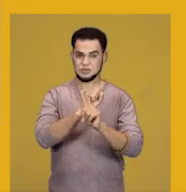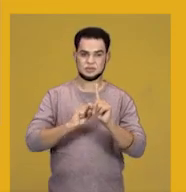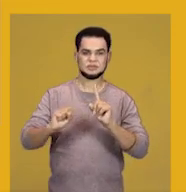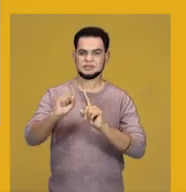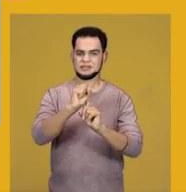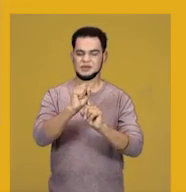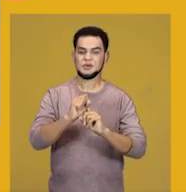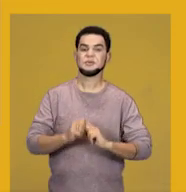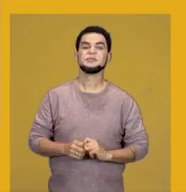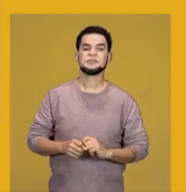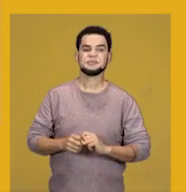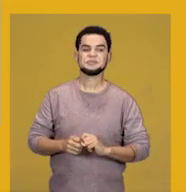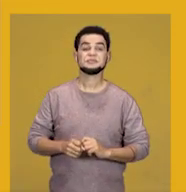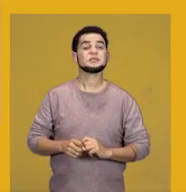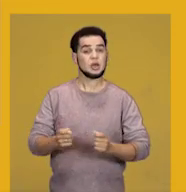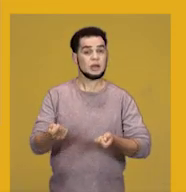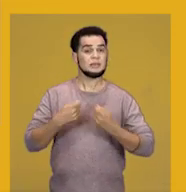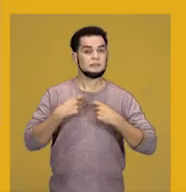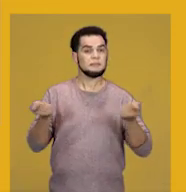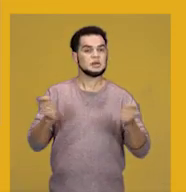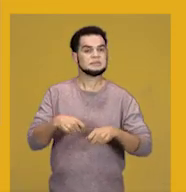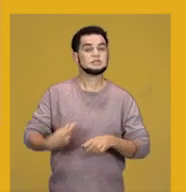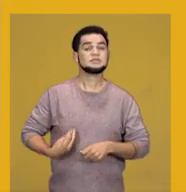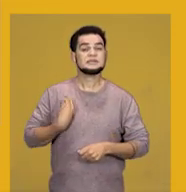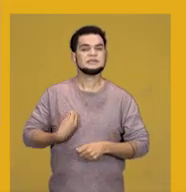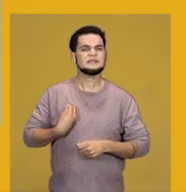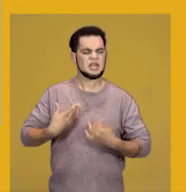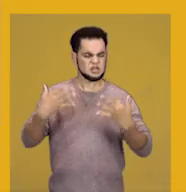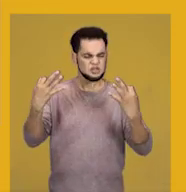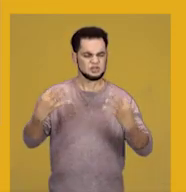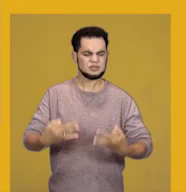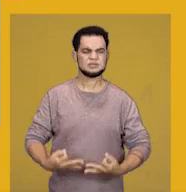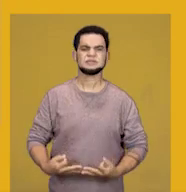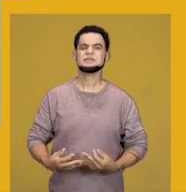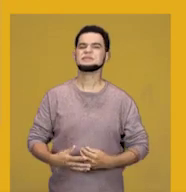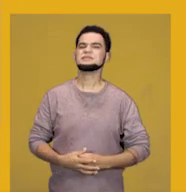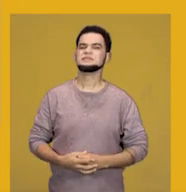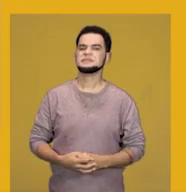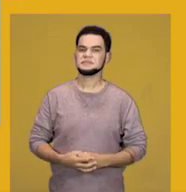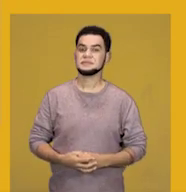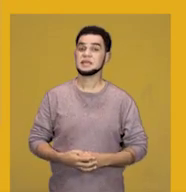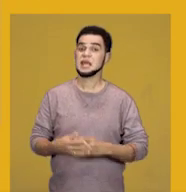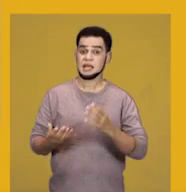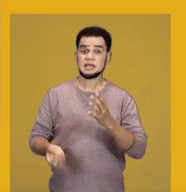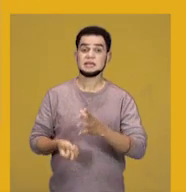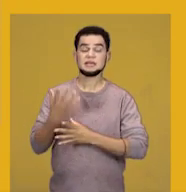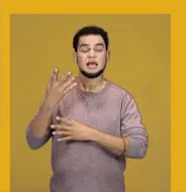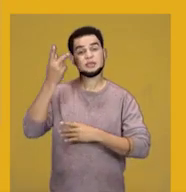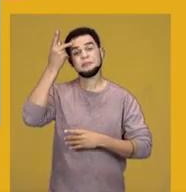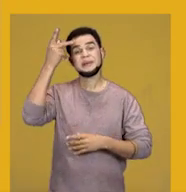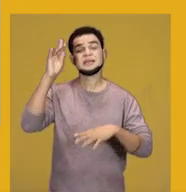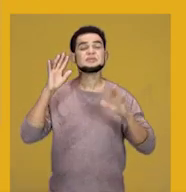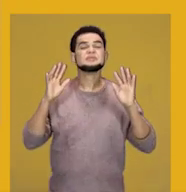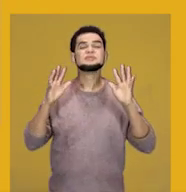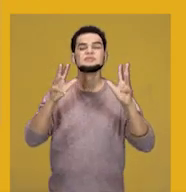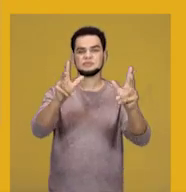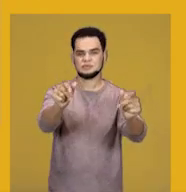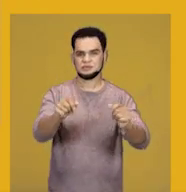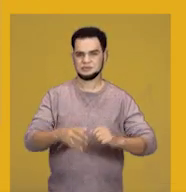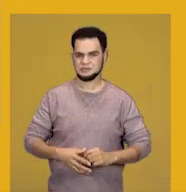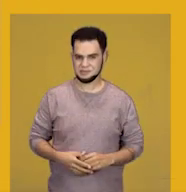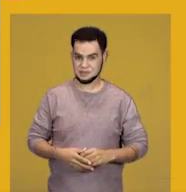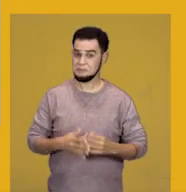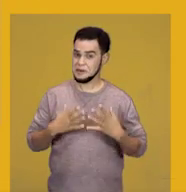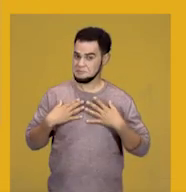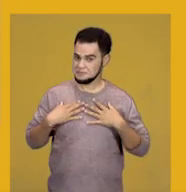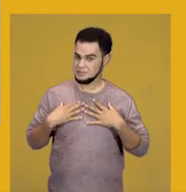que nos permitem viver de maneira digna. Eles são construídos para todos. Para mim,